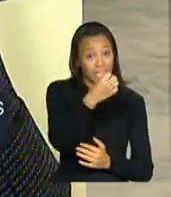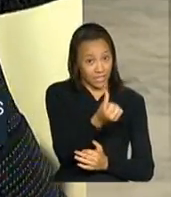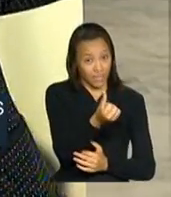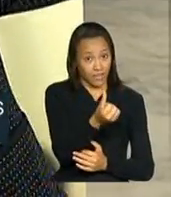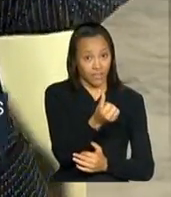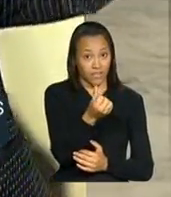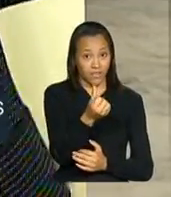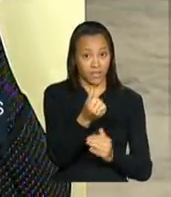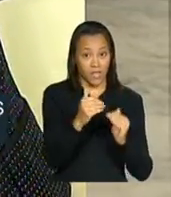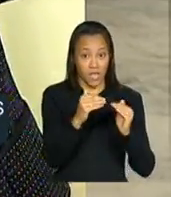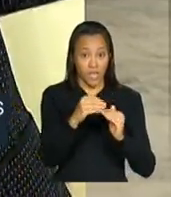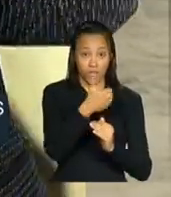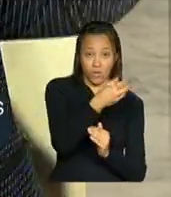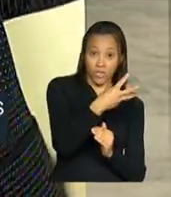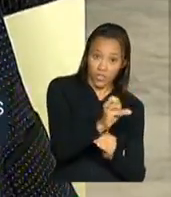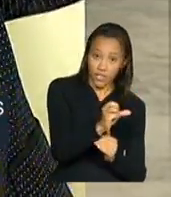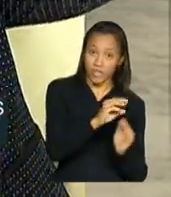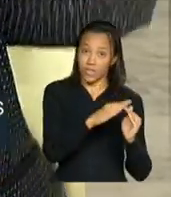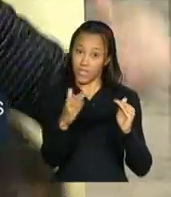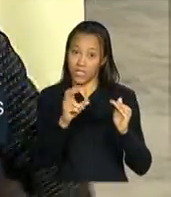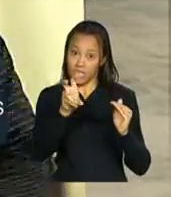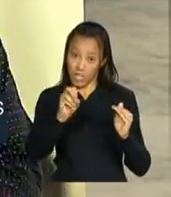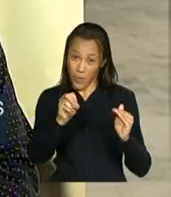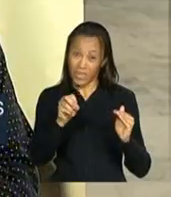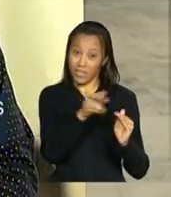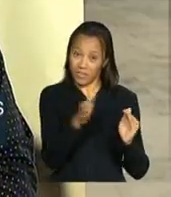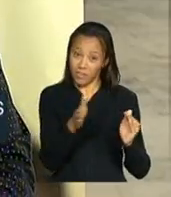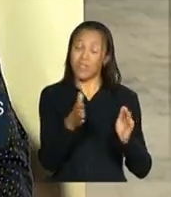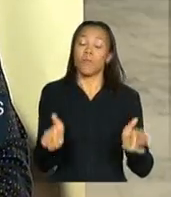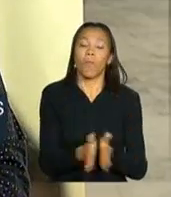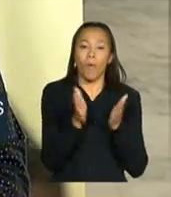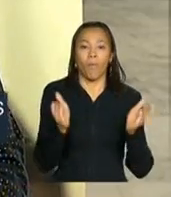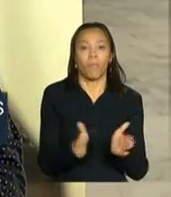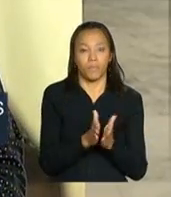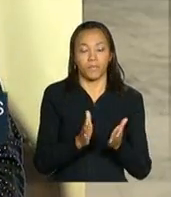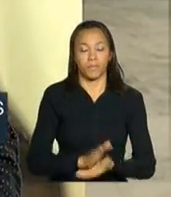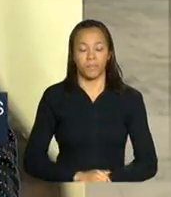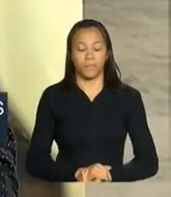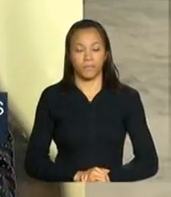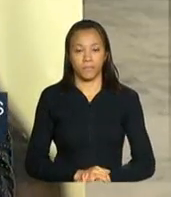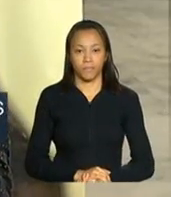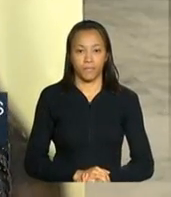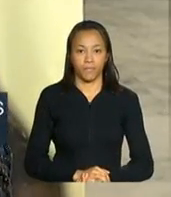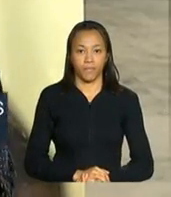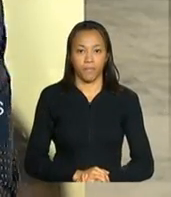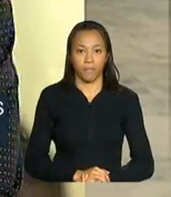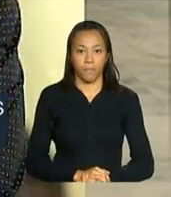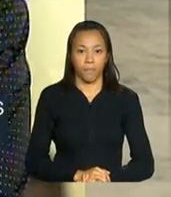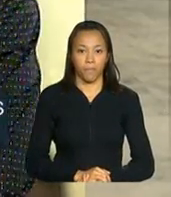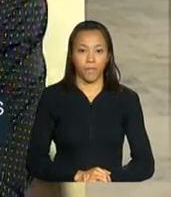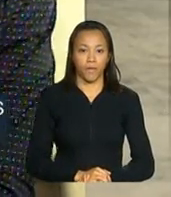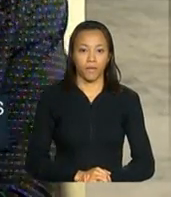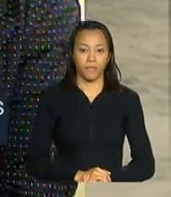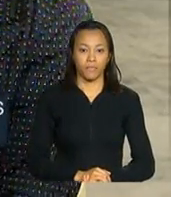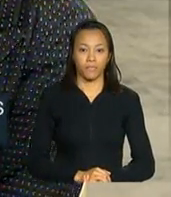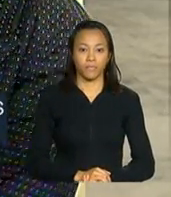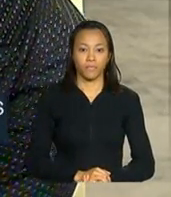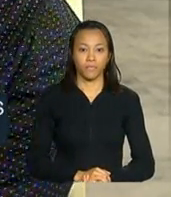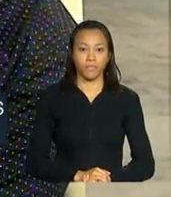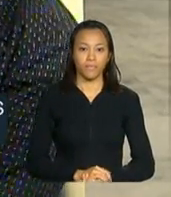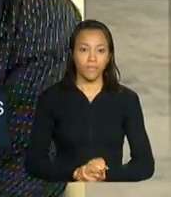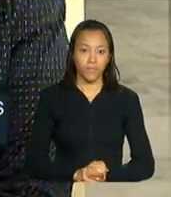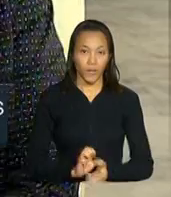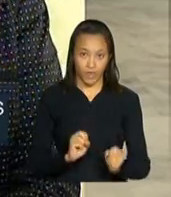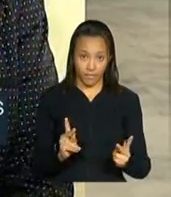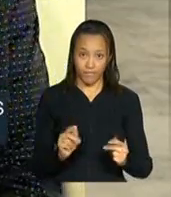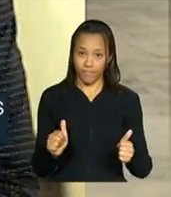tenho uma entre os 36 e os 50 são pobres também recebem bolsa família é isso tá é